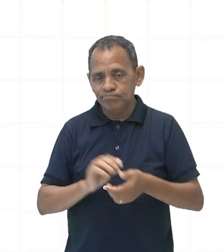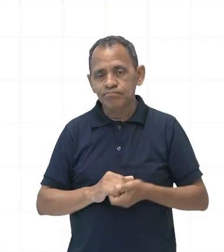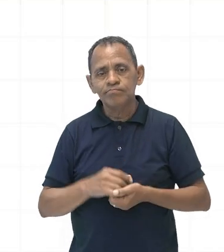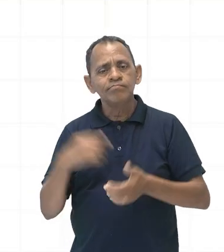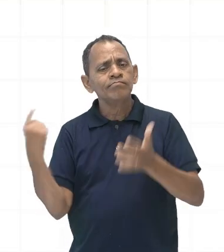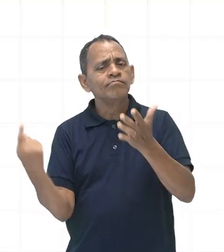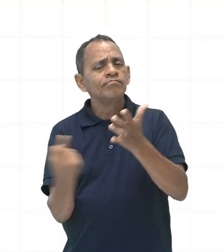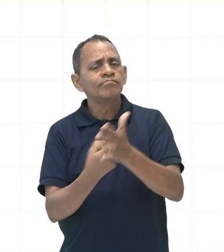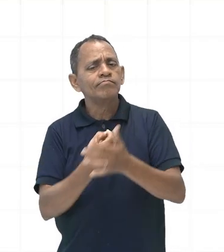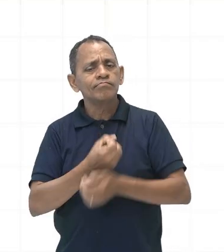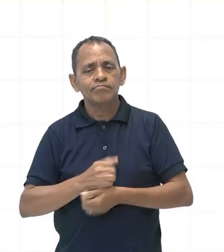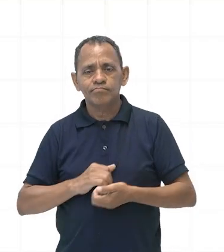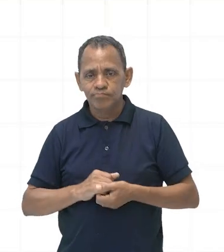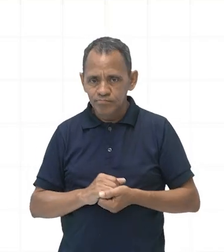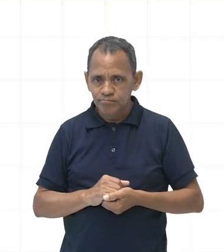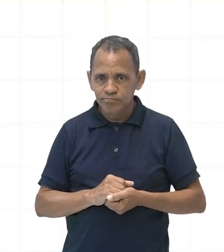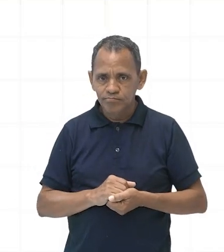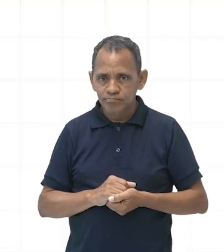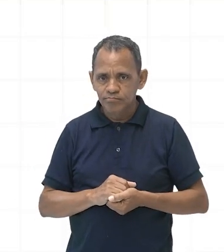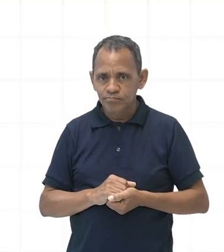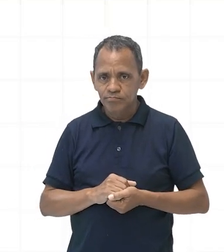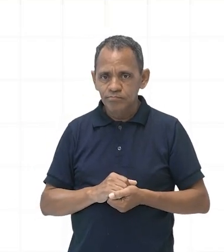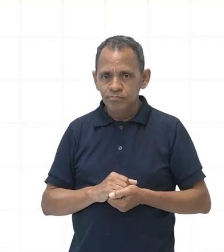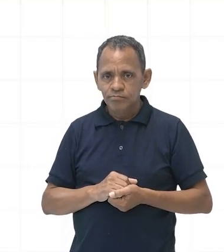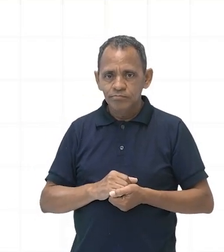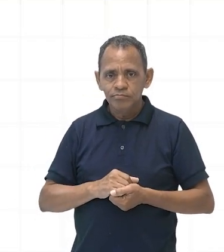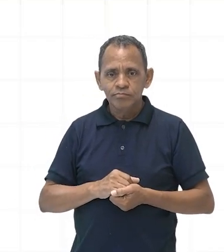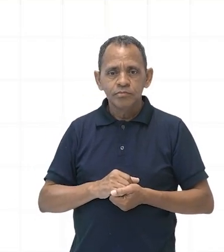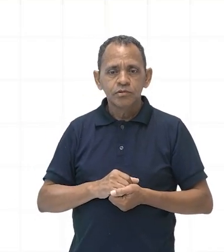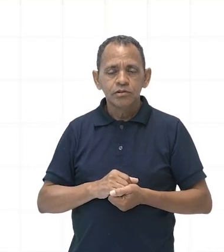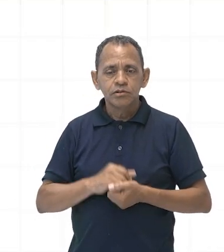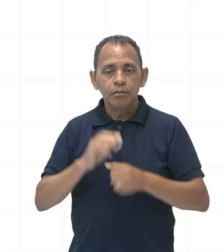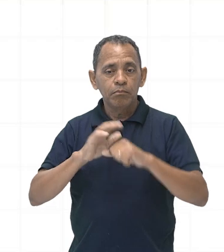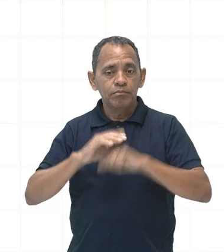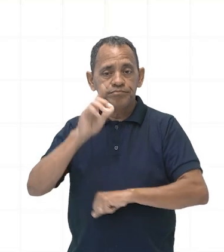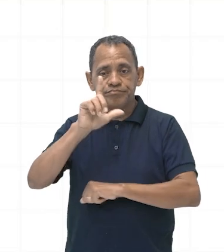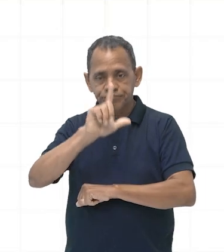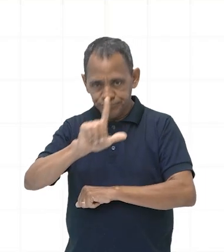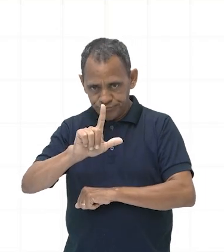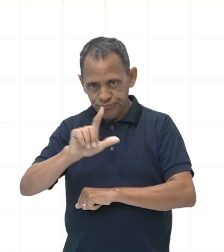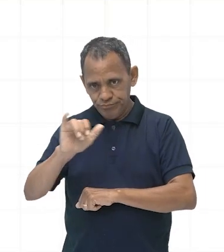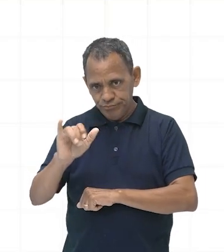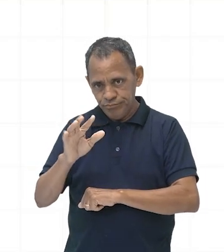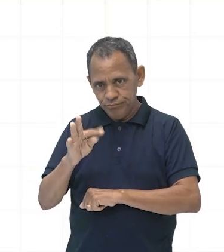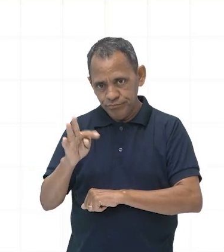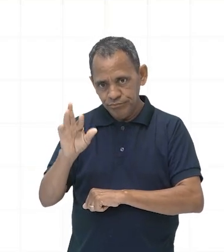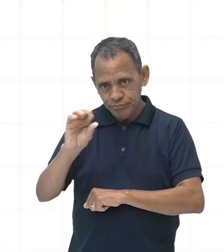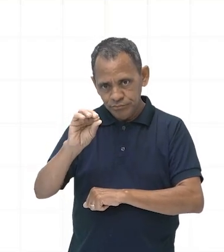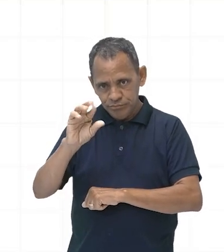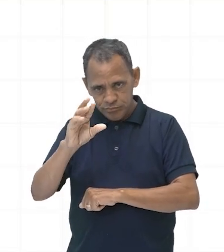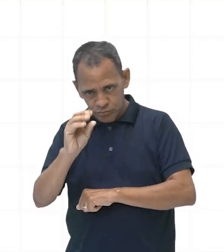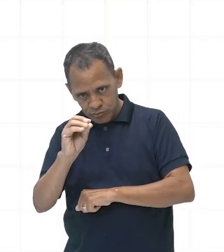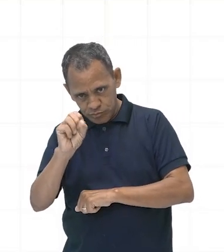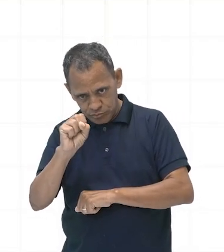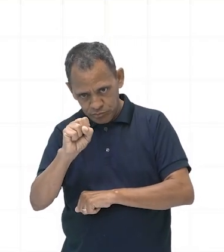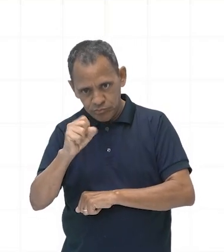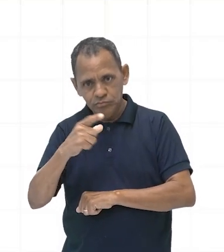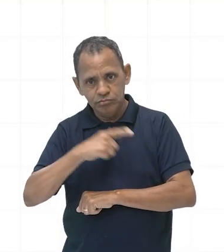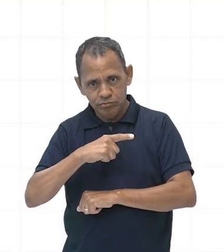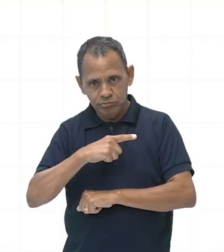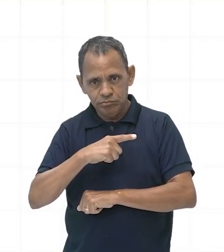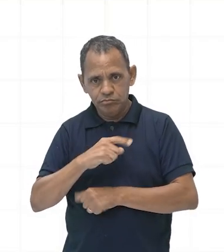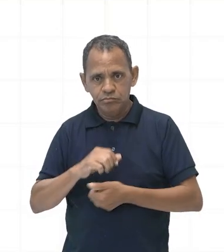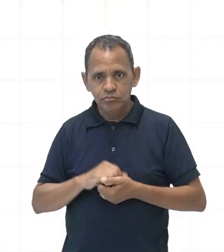perguntar, quanto mais litros a gente tiver, vou colocar aqui uma setinha para cima, ou o